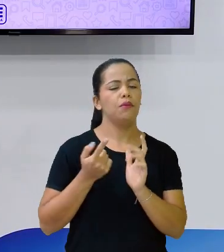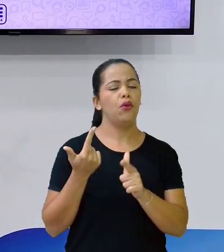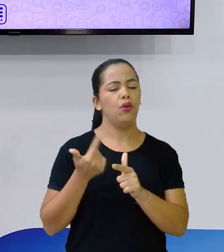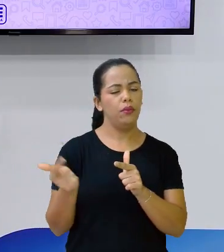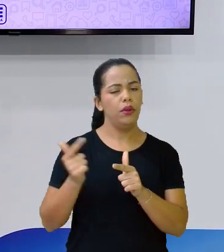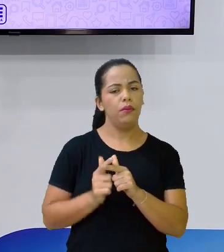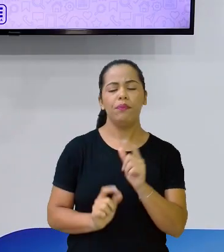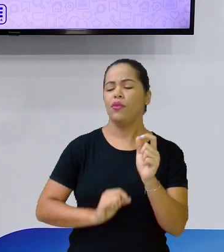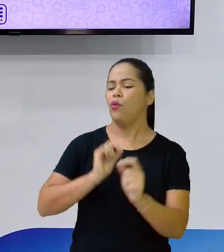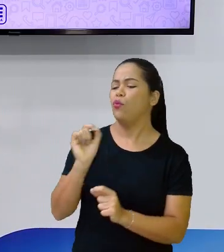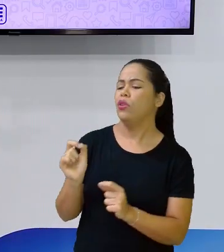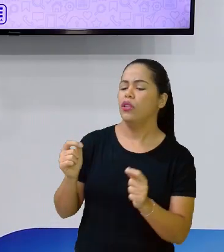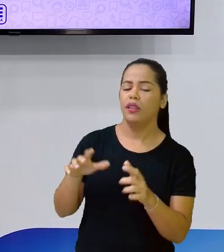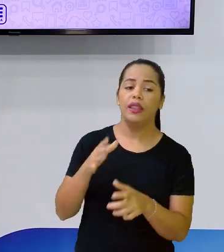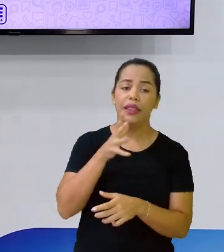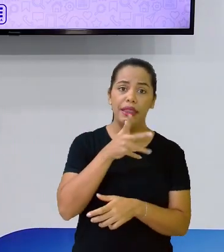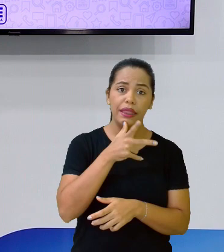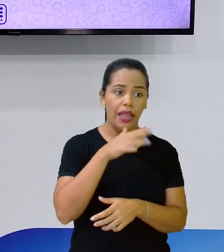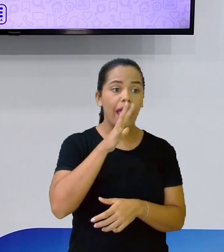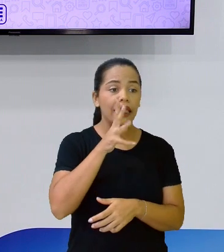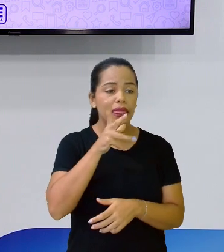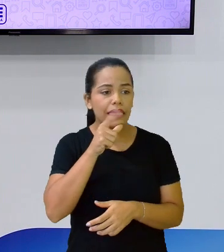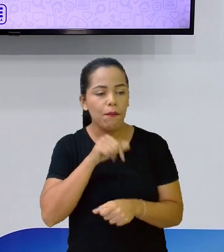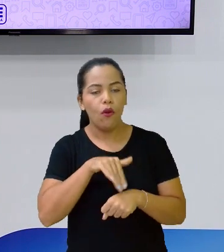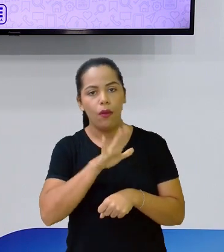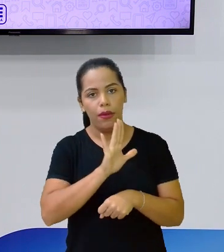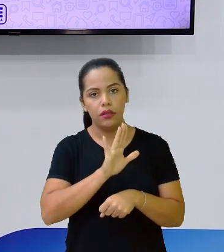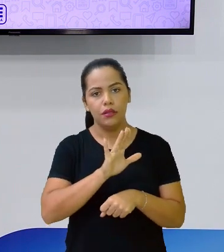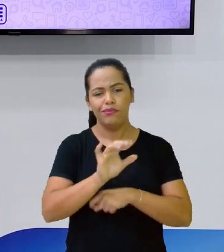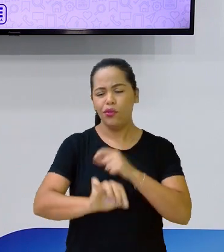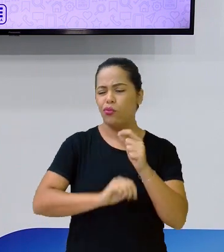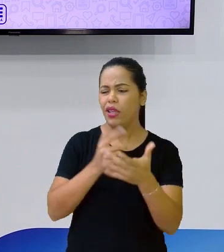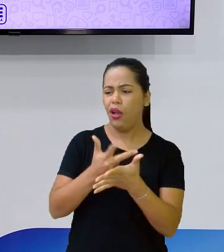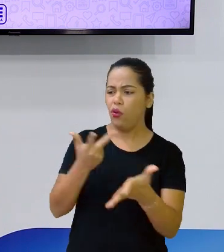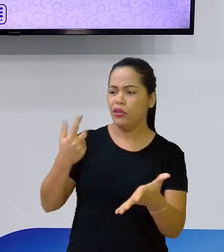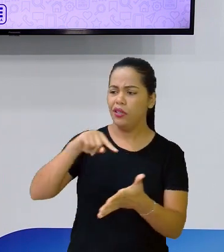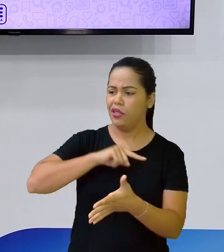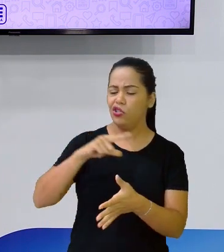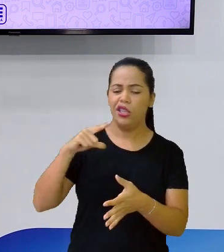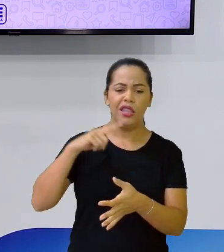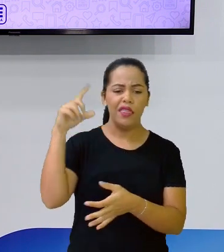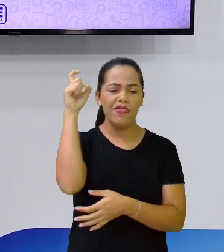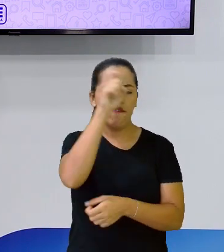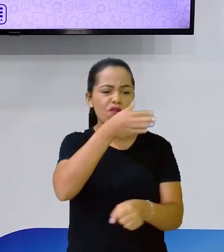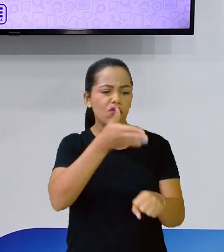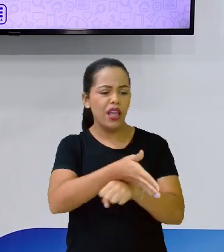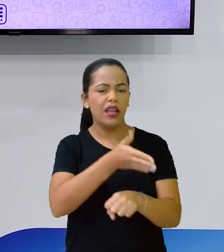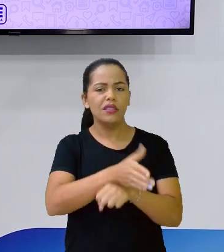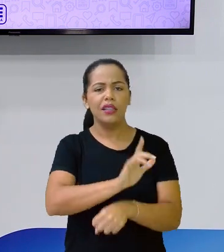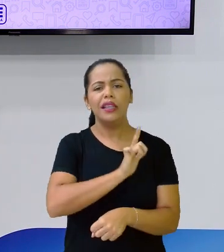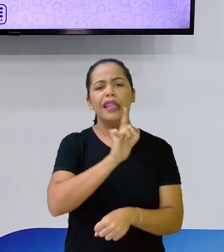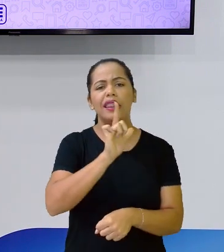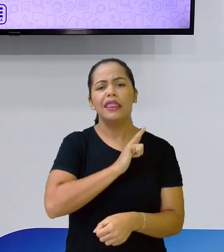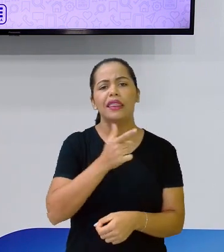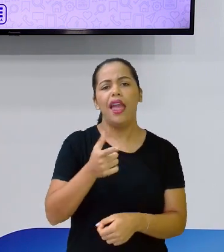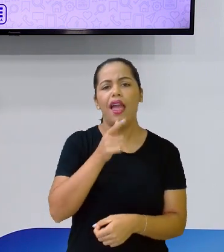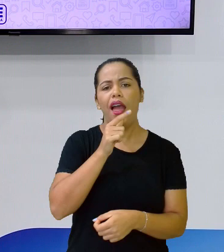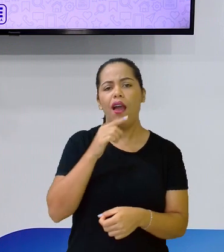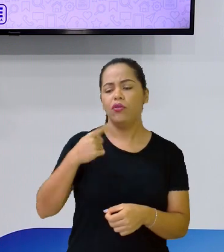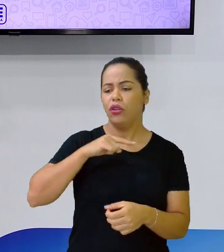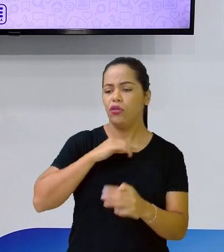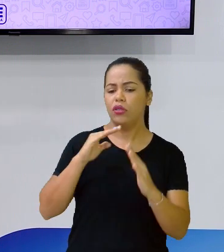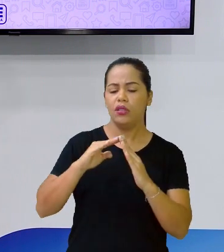acontece com a nossa água para ter dificuldade de acesso? Será que essa água todo mundo consegue encontrar em